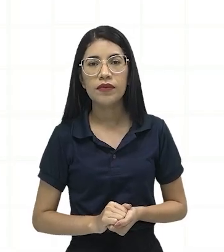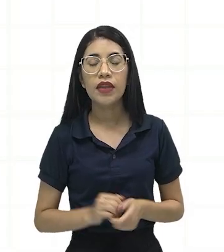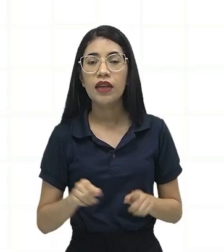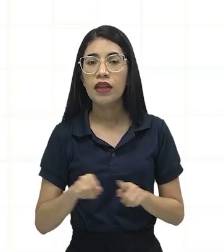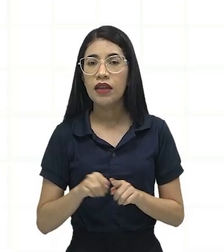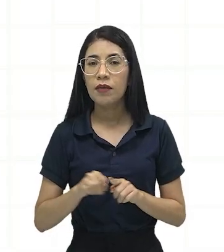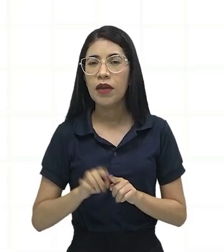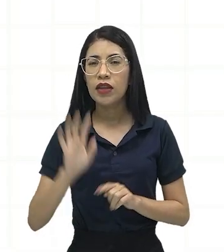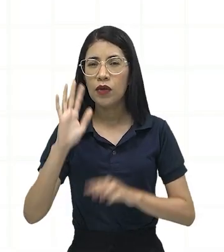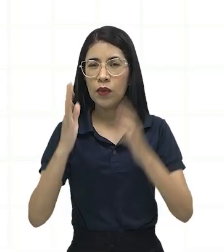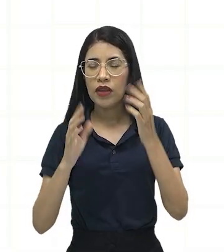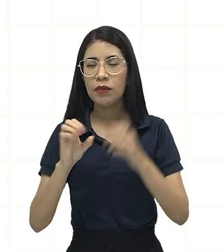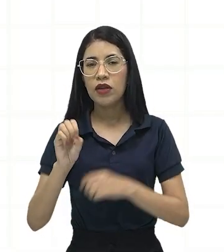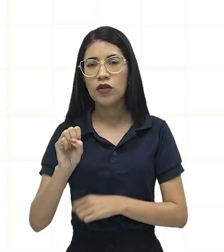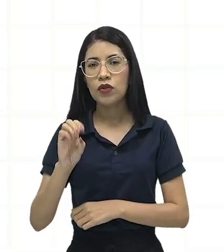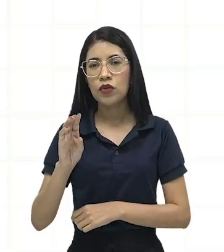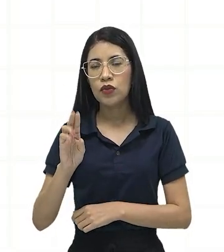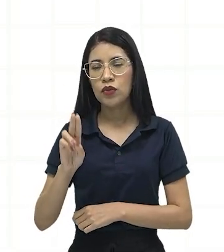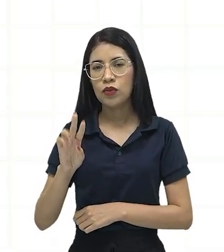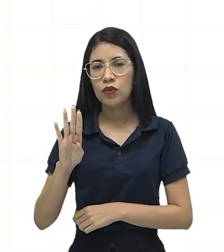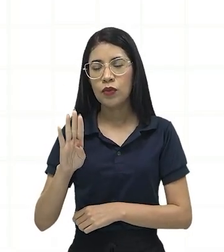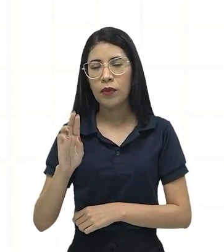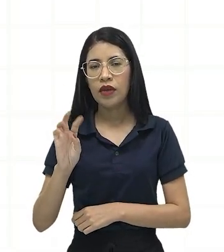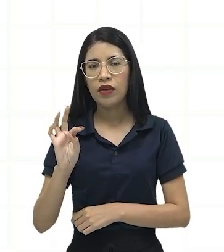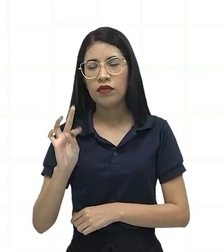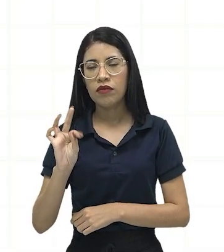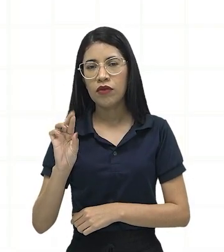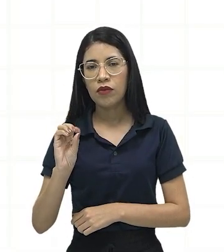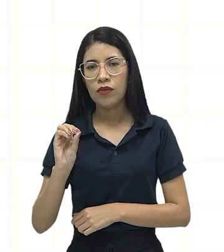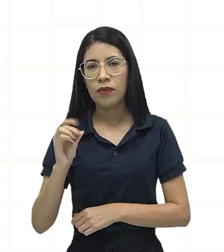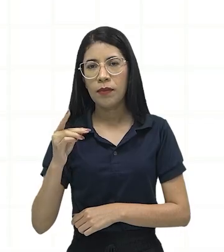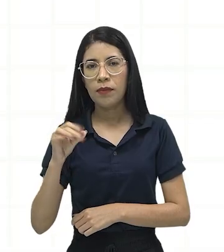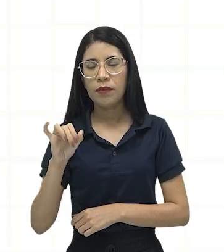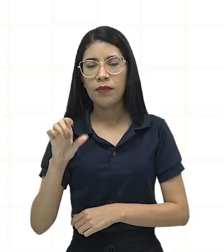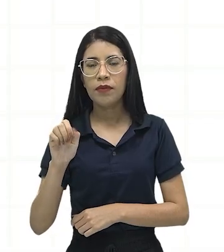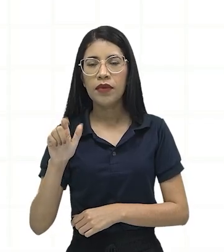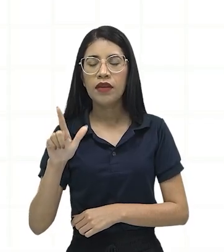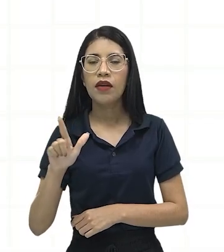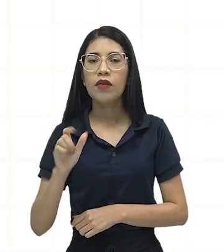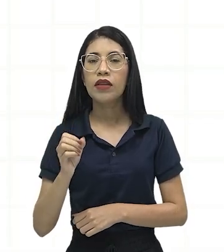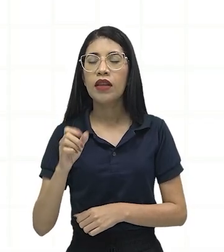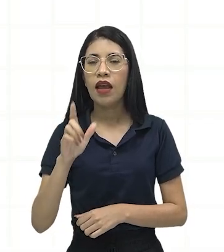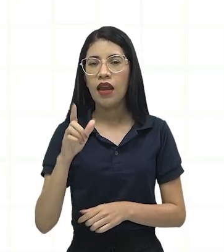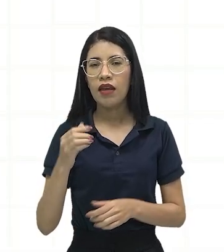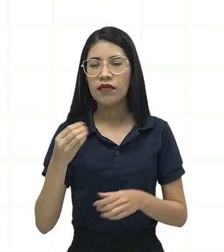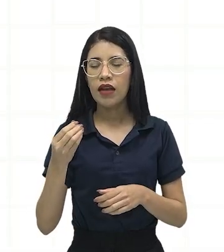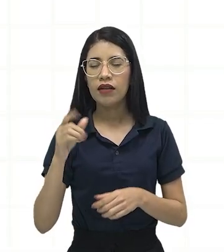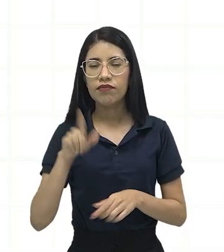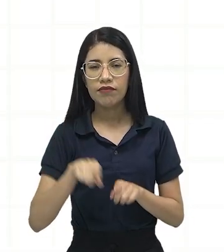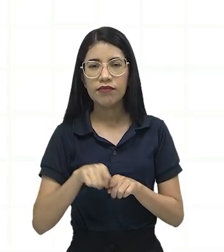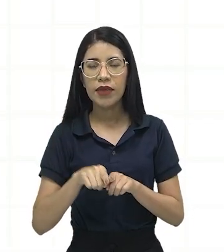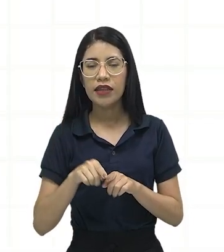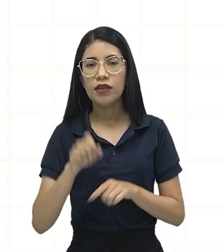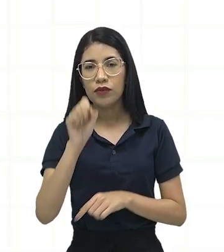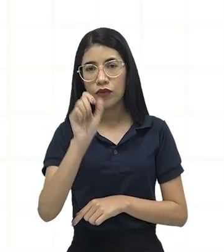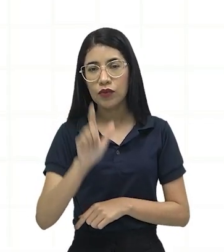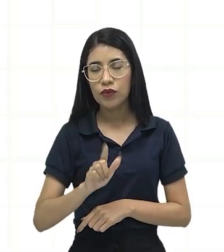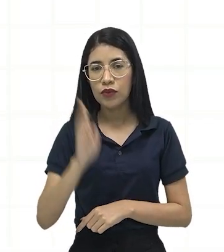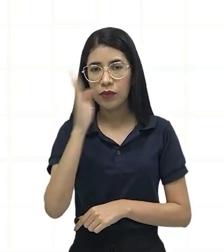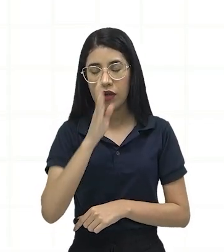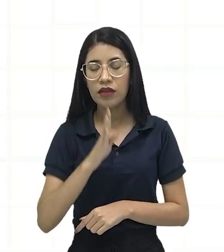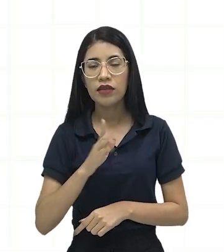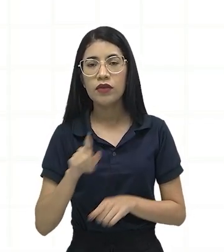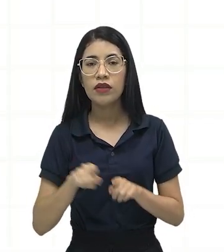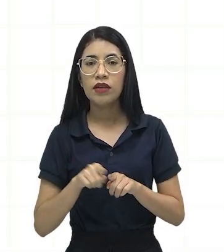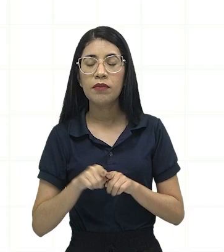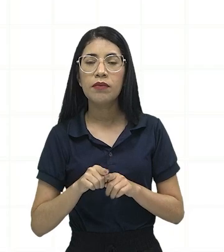clima subtropical, que é o que está presente aqui na região sul do nosso país, né? Já são